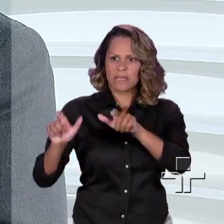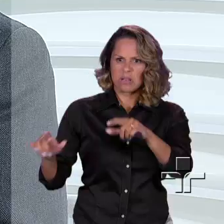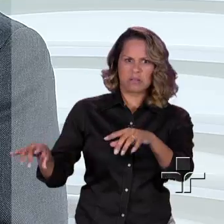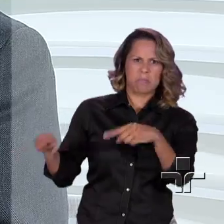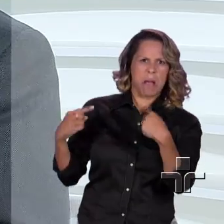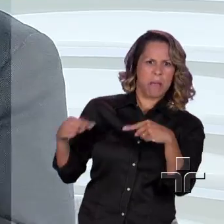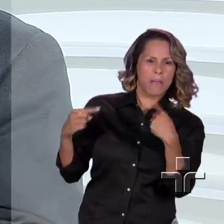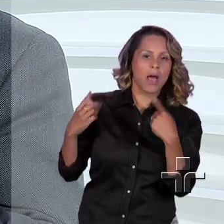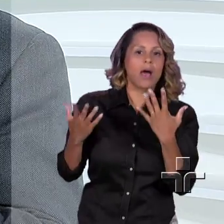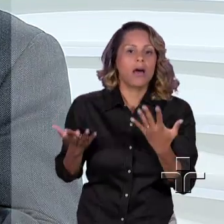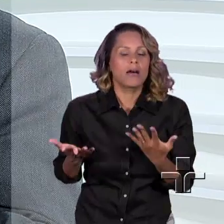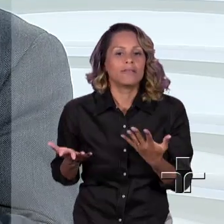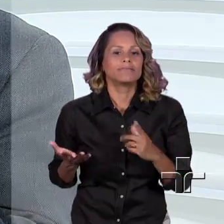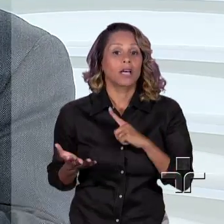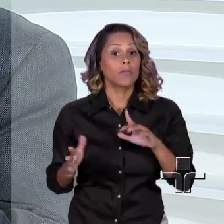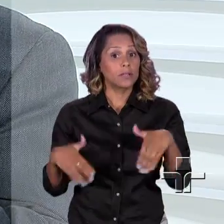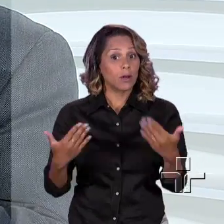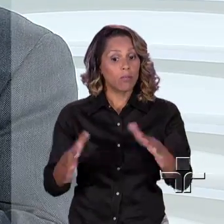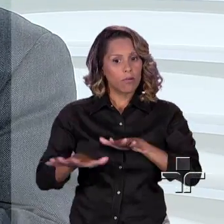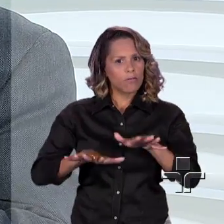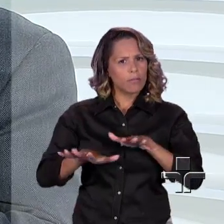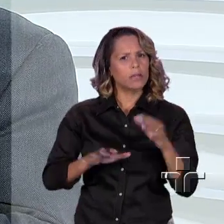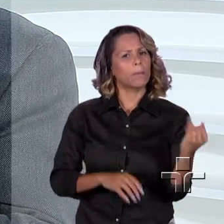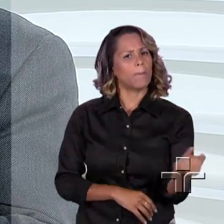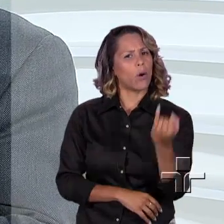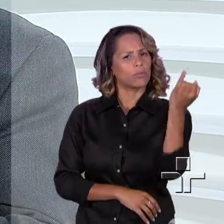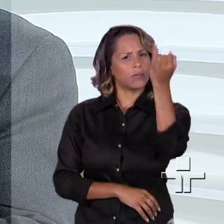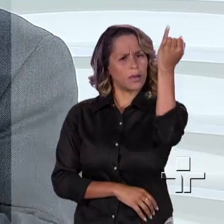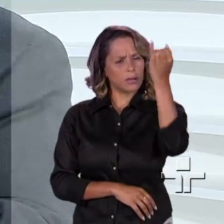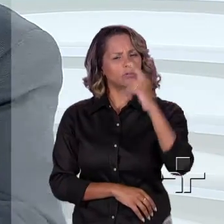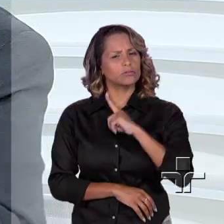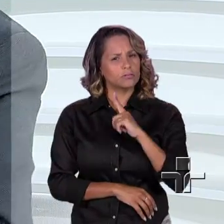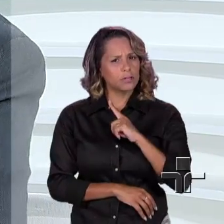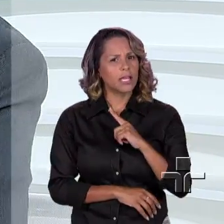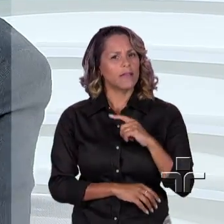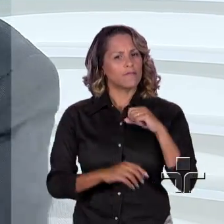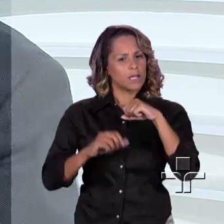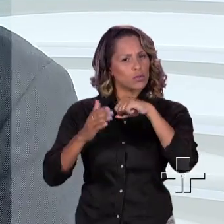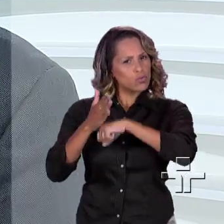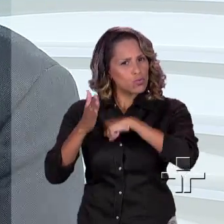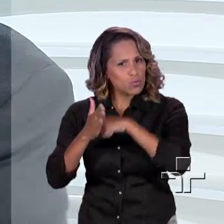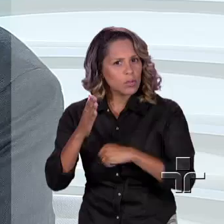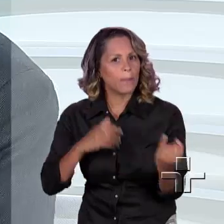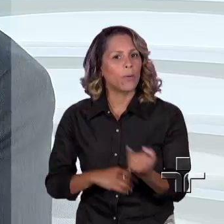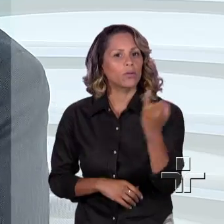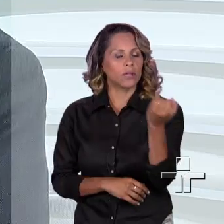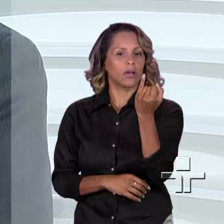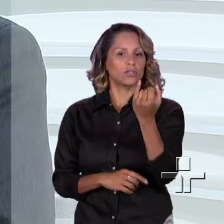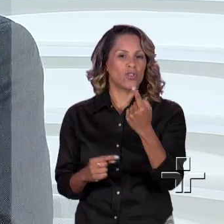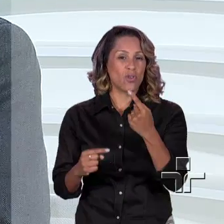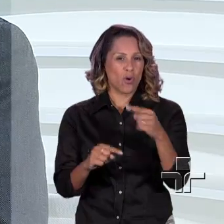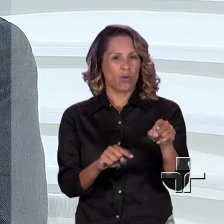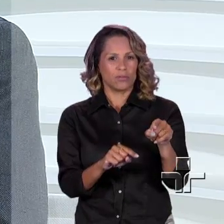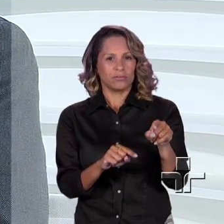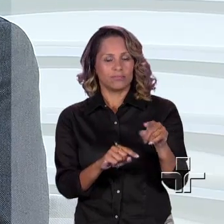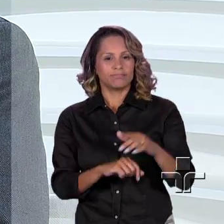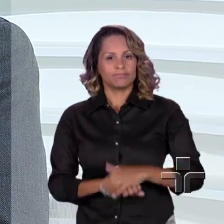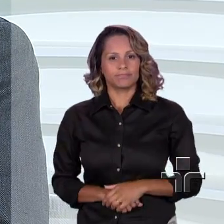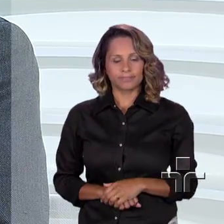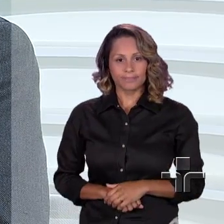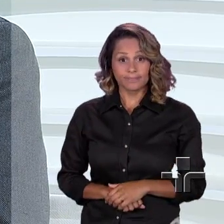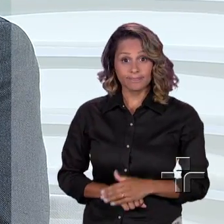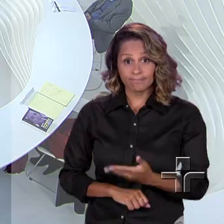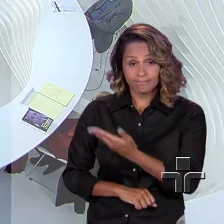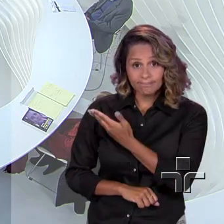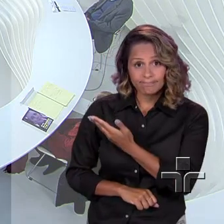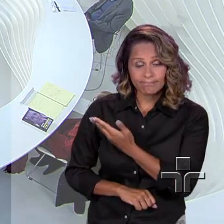vírus. Então, o movimento foi muito importante como uma defesa contra esse primeiro ataque. A Márcia. Eu